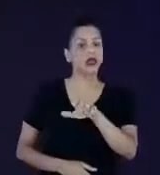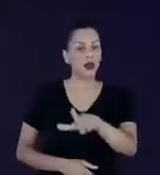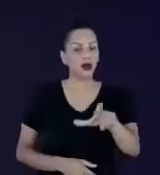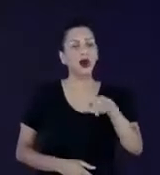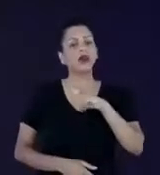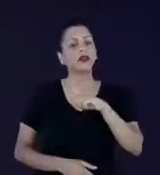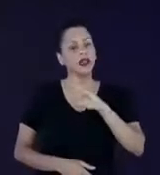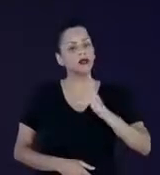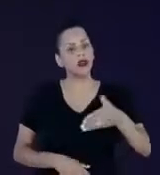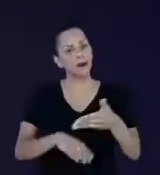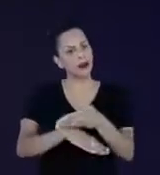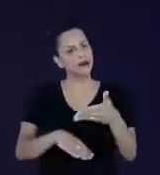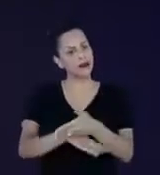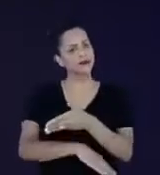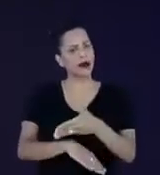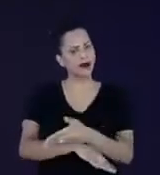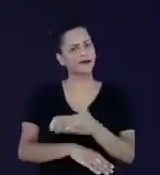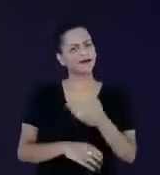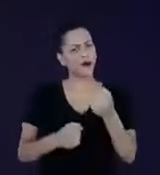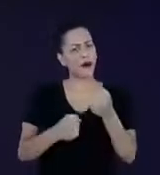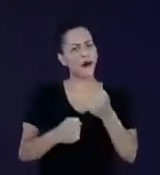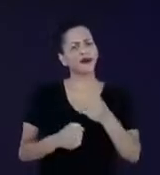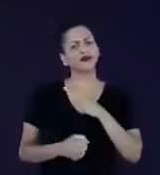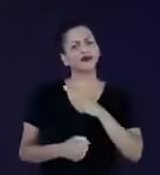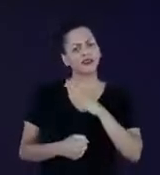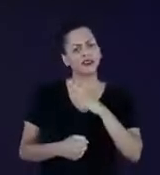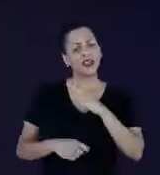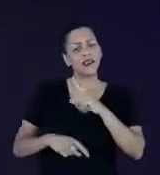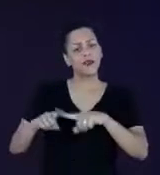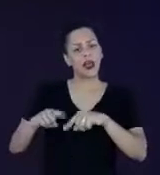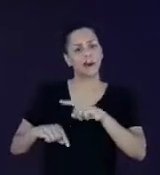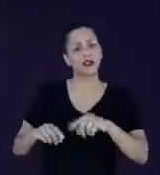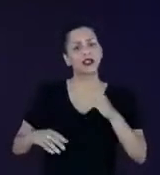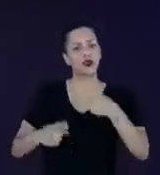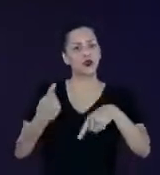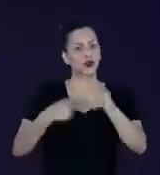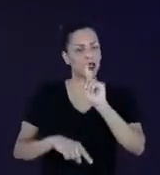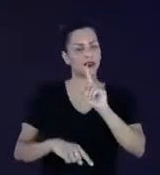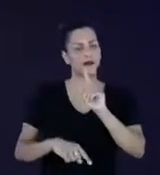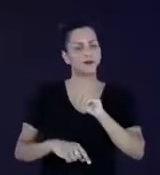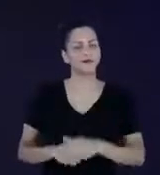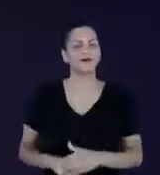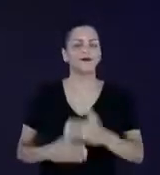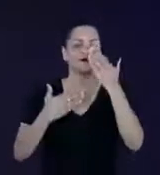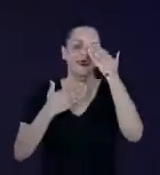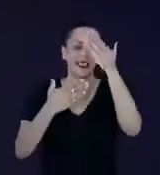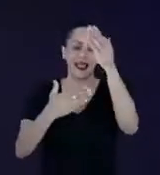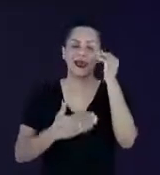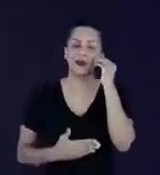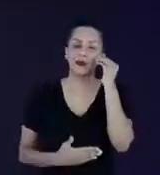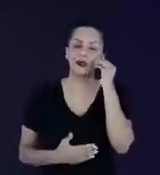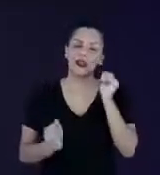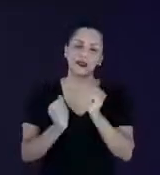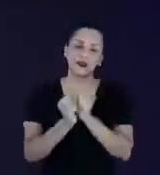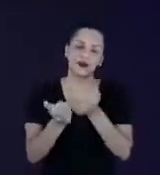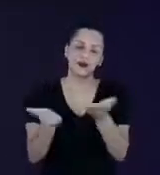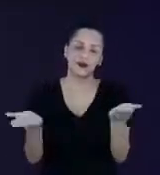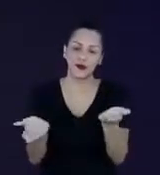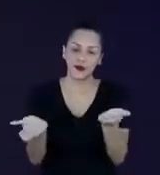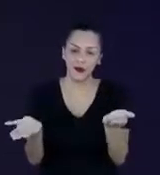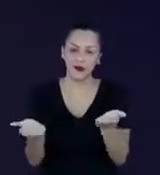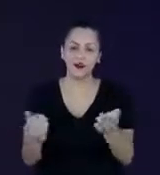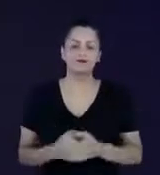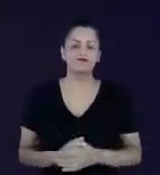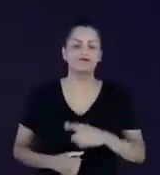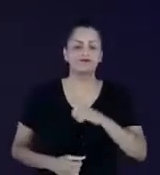bastante intensiva em uma ferramenta ainda mais de sucesso. Muito obrigado por essa oportunidade de estar aqui hoje com vocês, discutindo esse